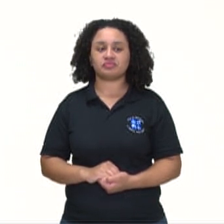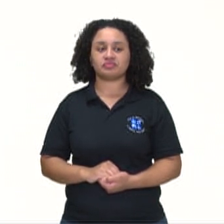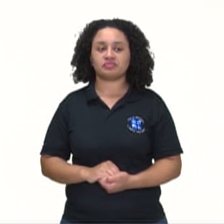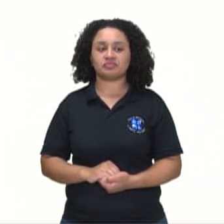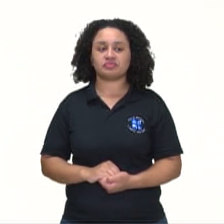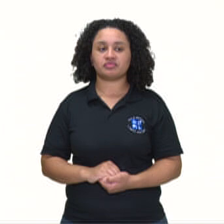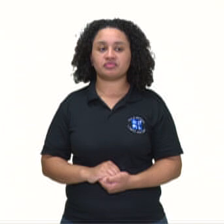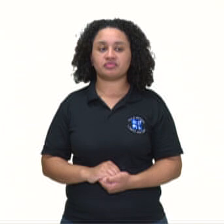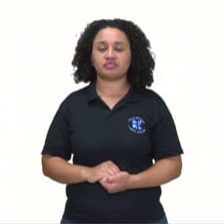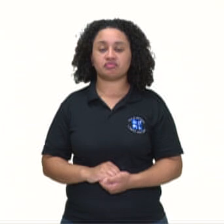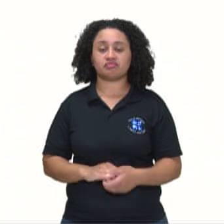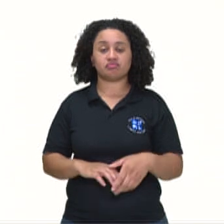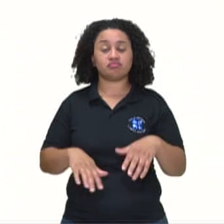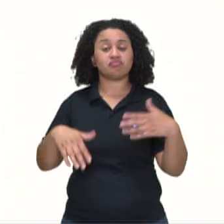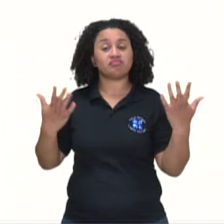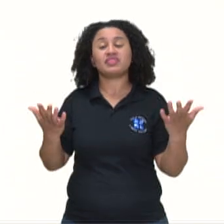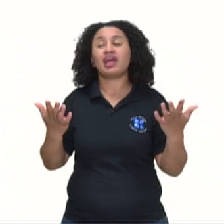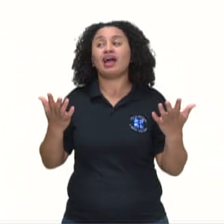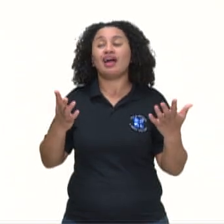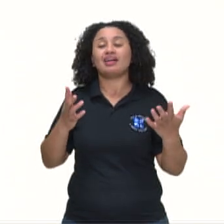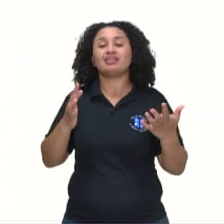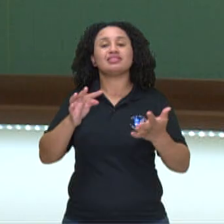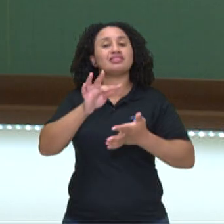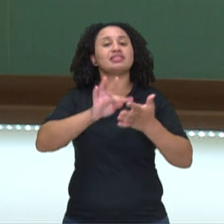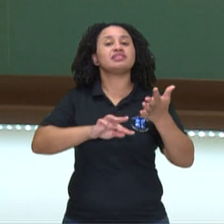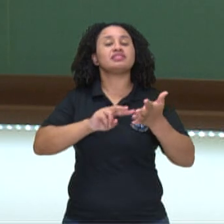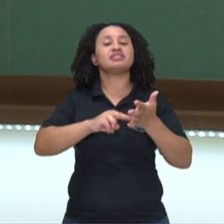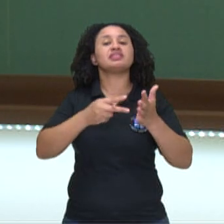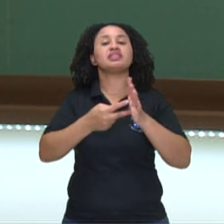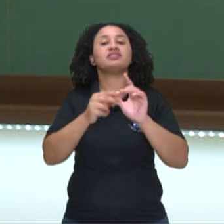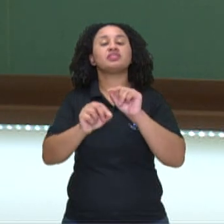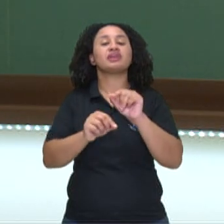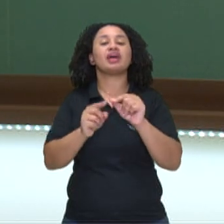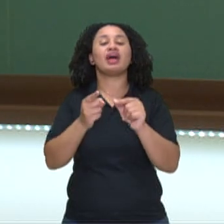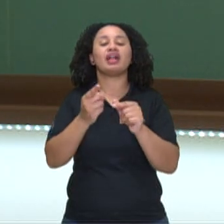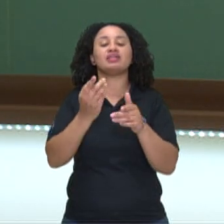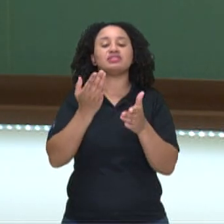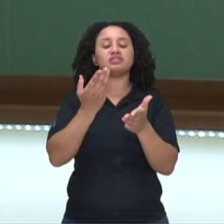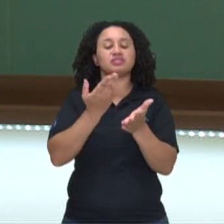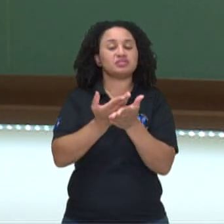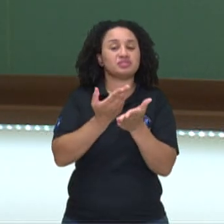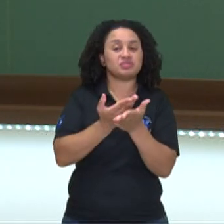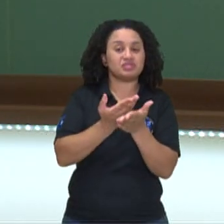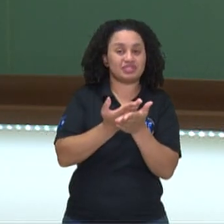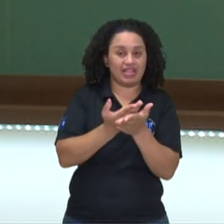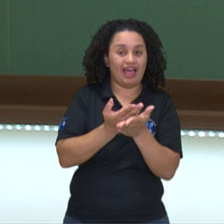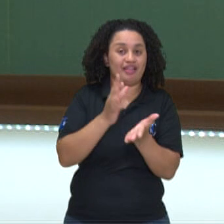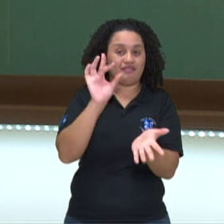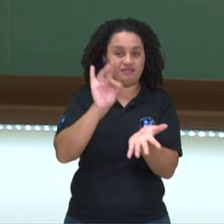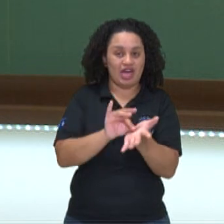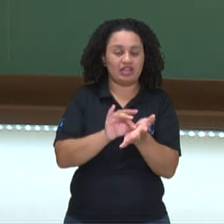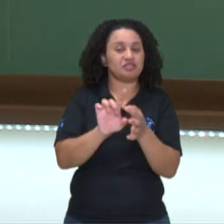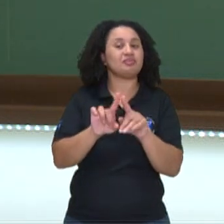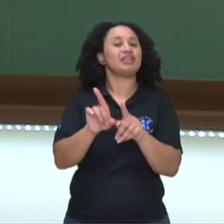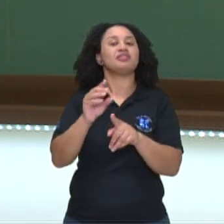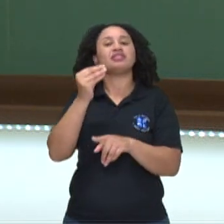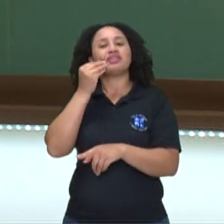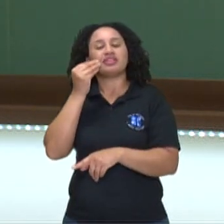late. Quer dizer, estudar e não tentar. Às vezes as pessoas fingem que estudam,